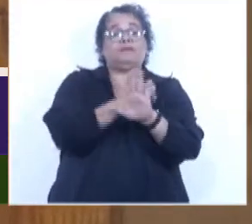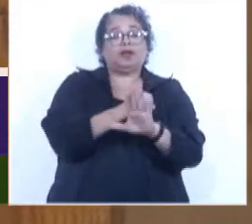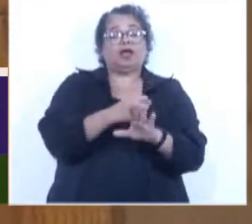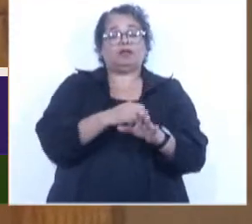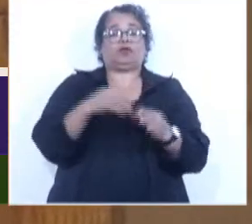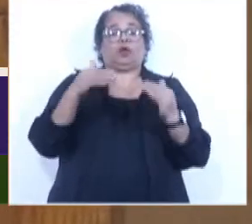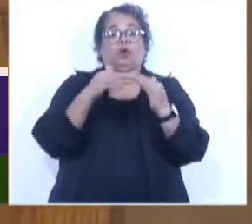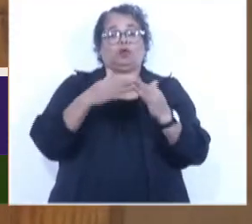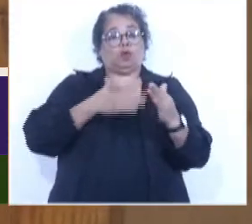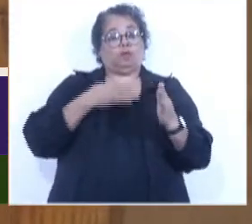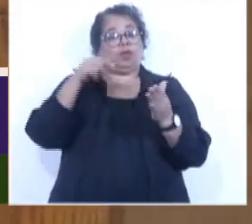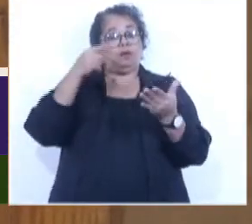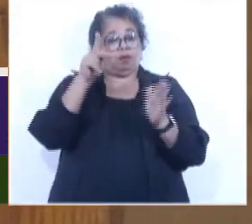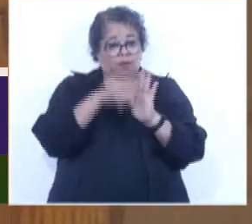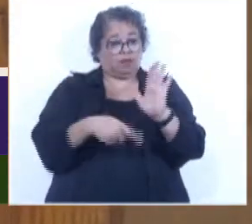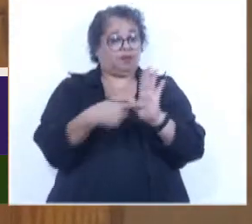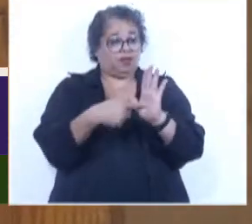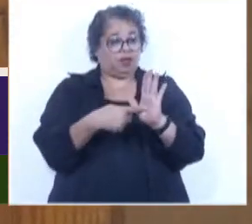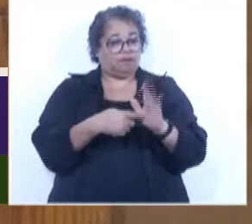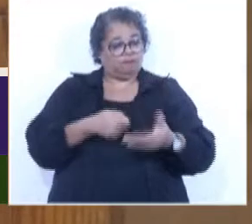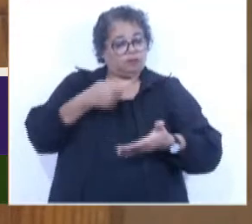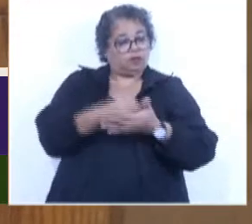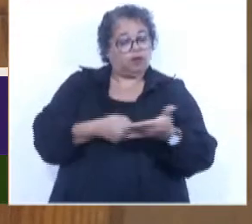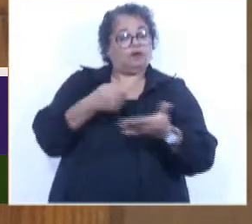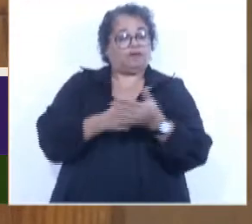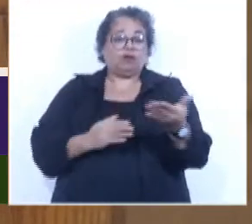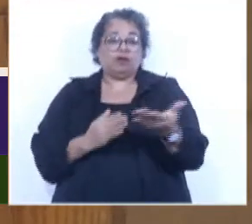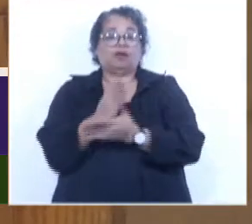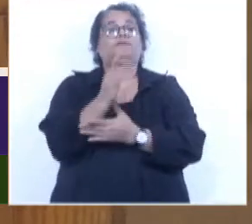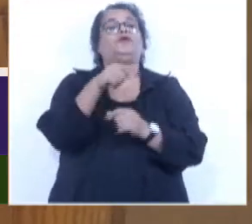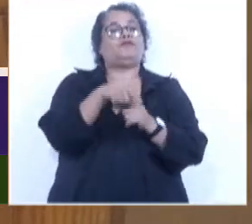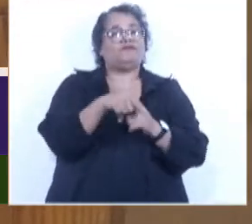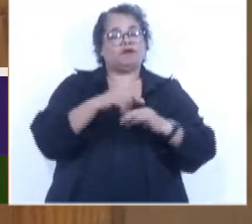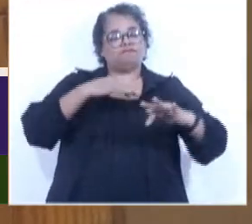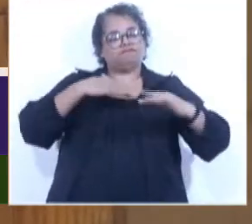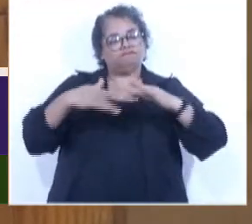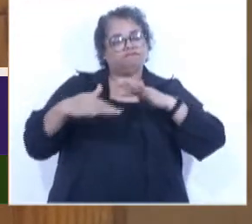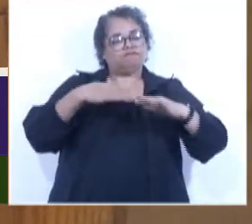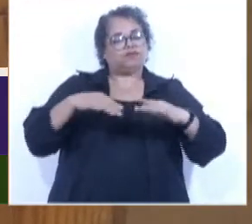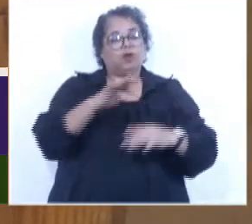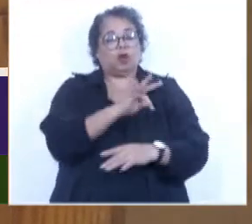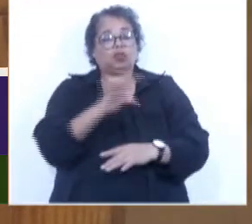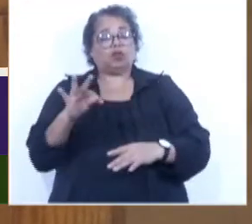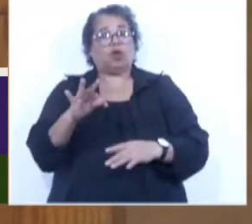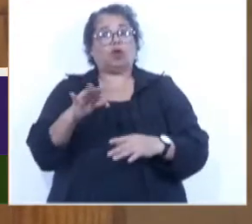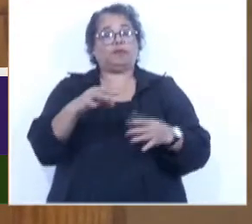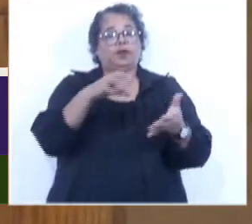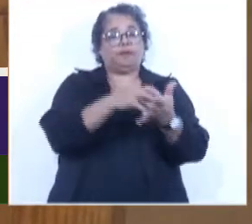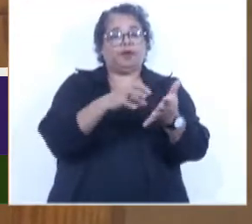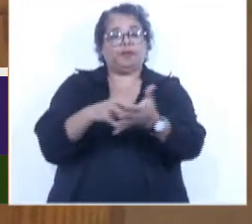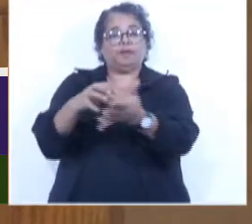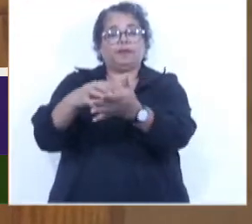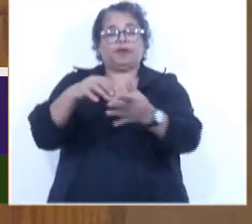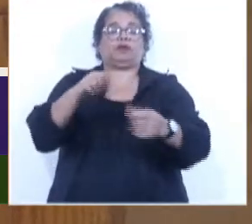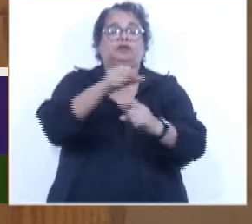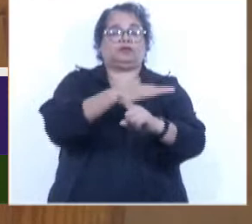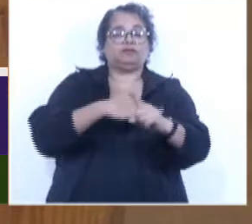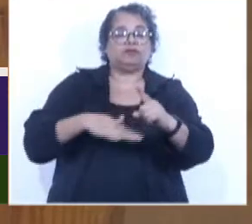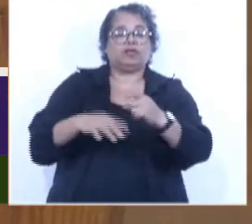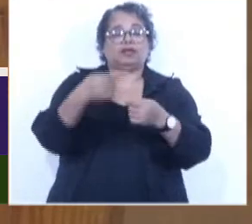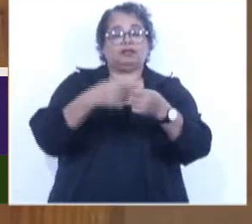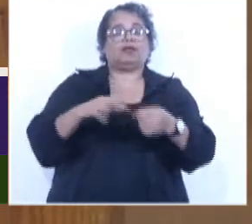comigo o projeto vamos batalhar pela aprovação e fazer uma grande mobilização junto a todos os setores da sociedade Uberlândia Muito obrigado senhor